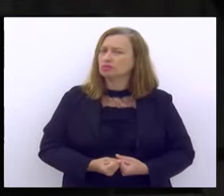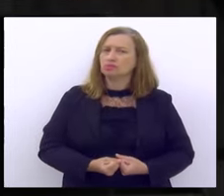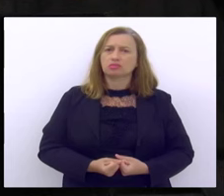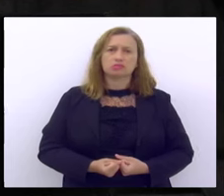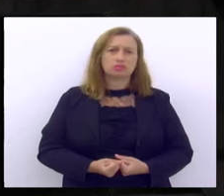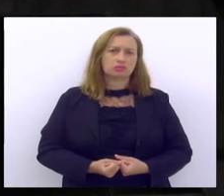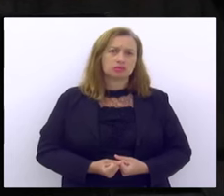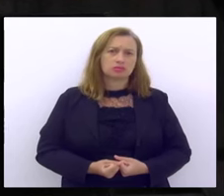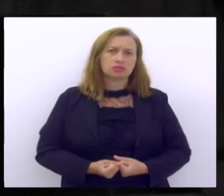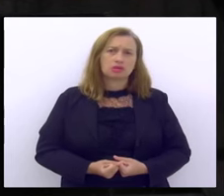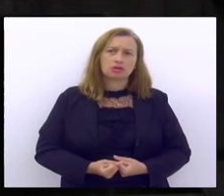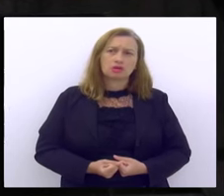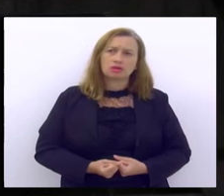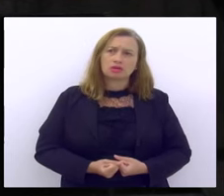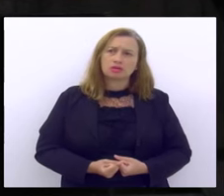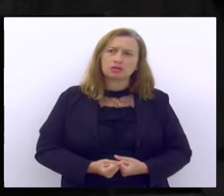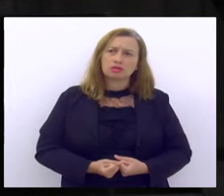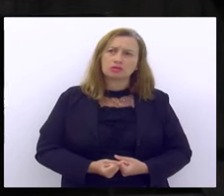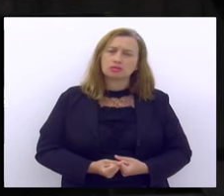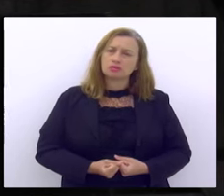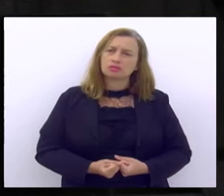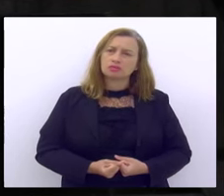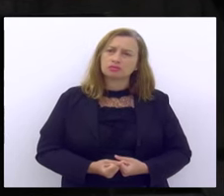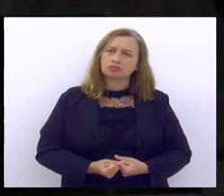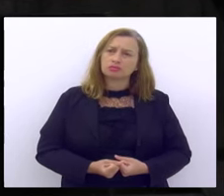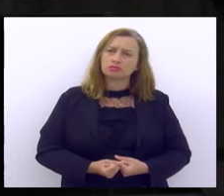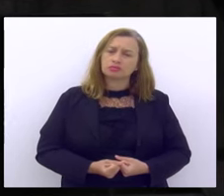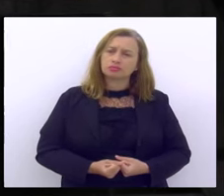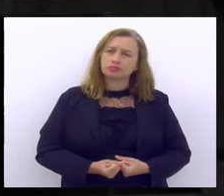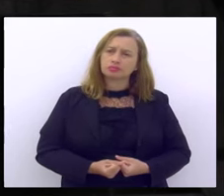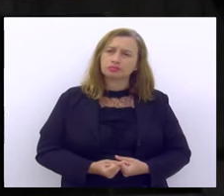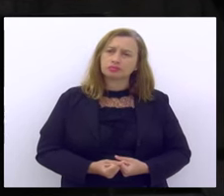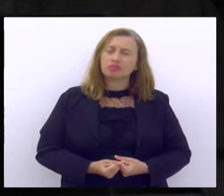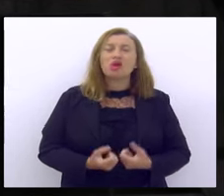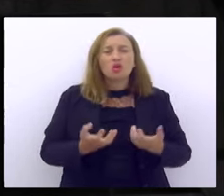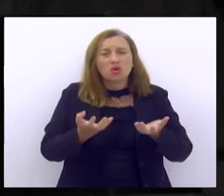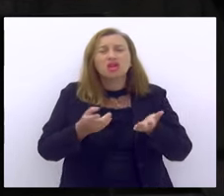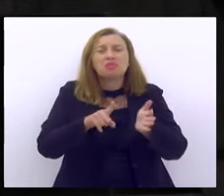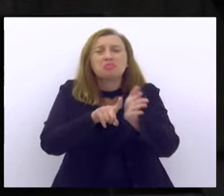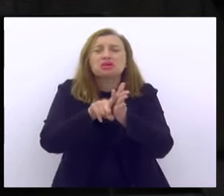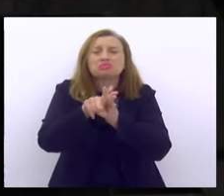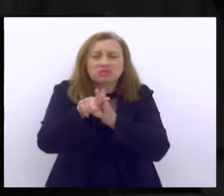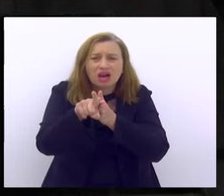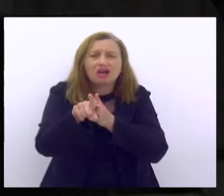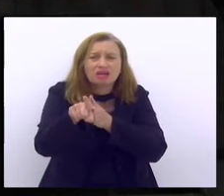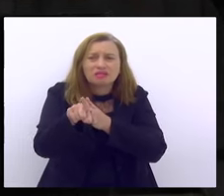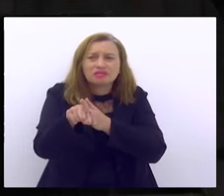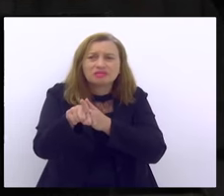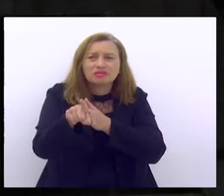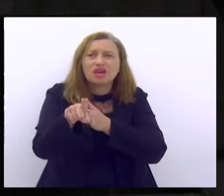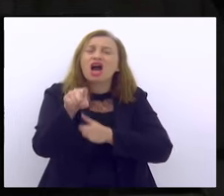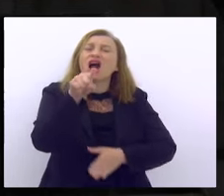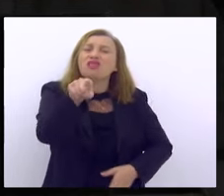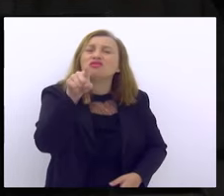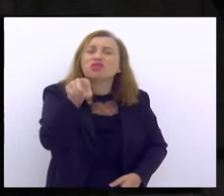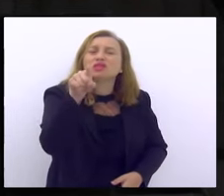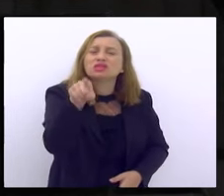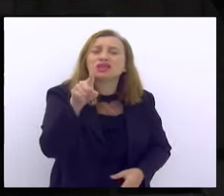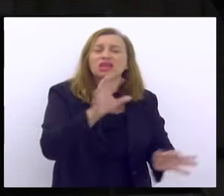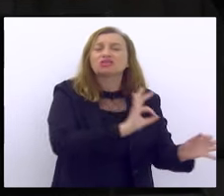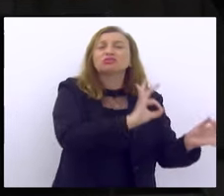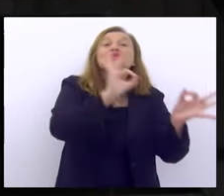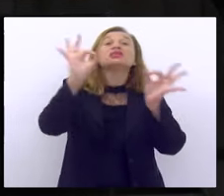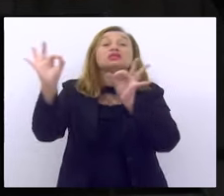inconcebível. E aí, eu queria perguntar a você que nos